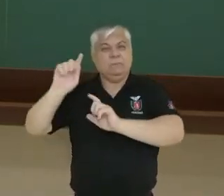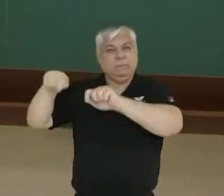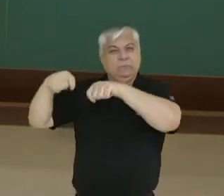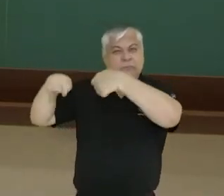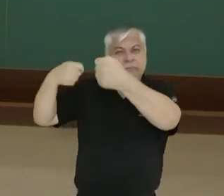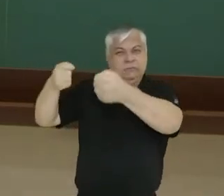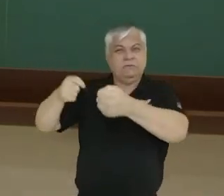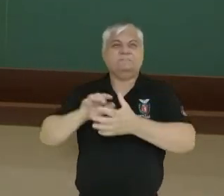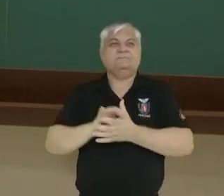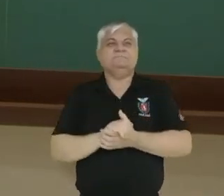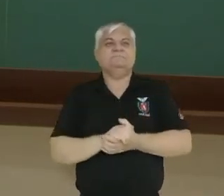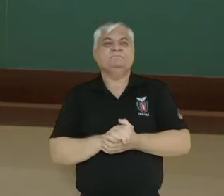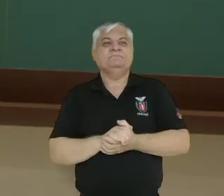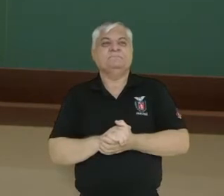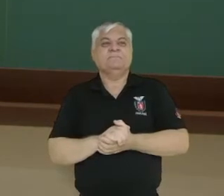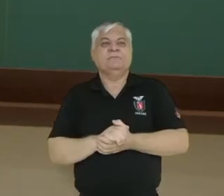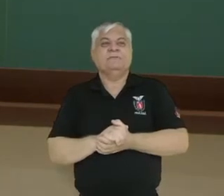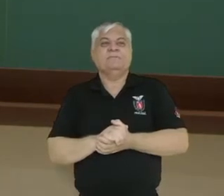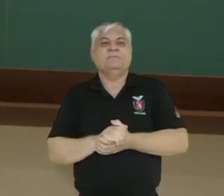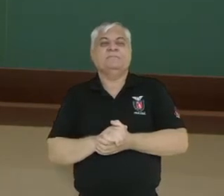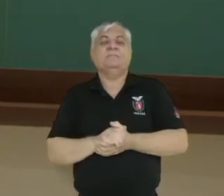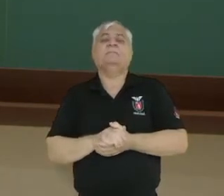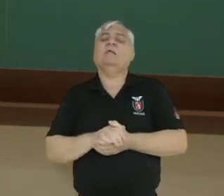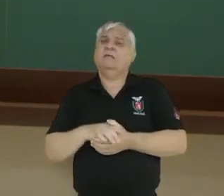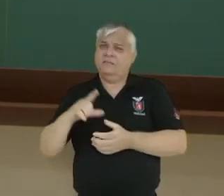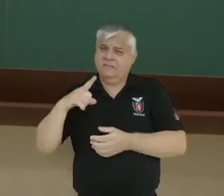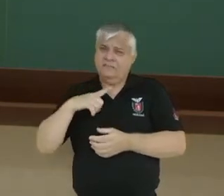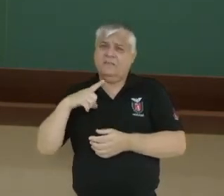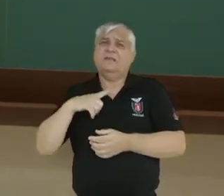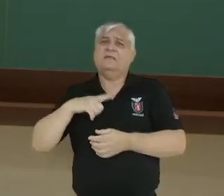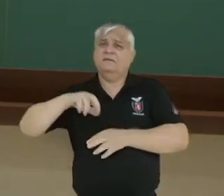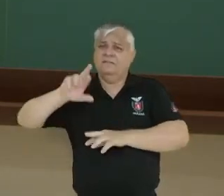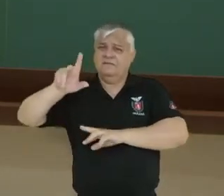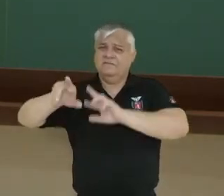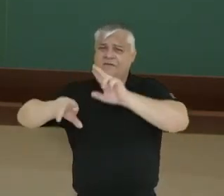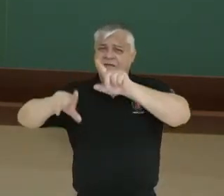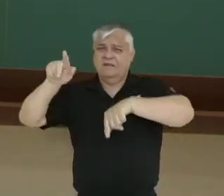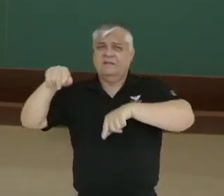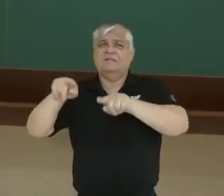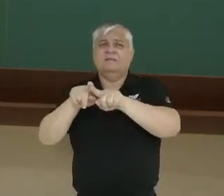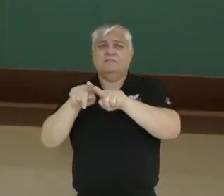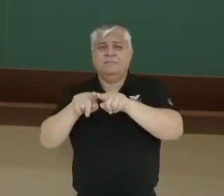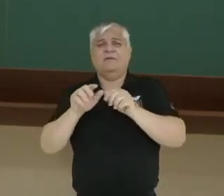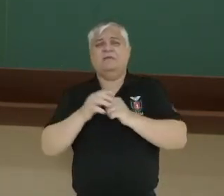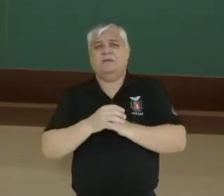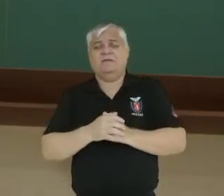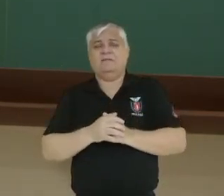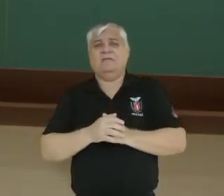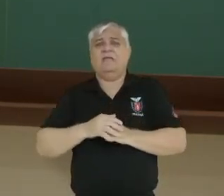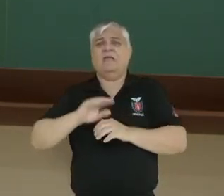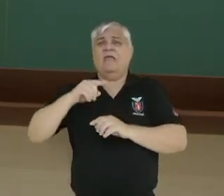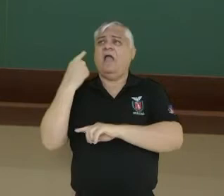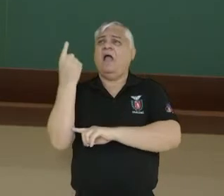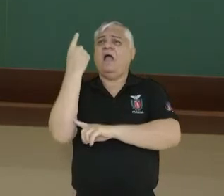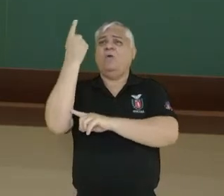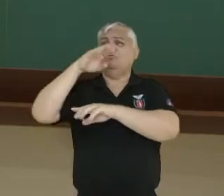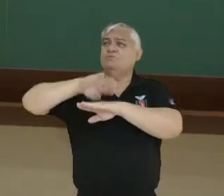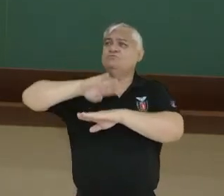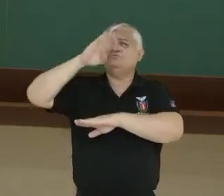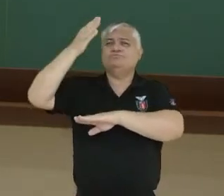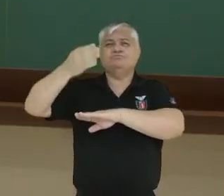Köppen, né? E dentro do subtropical a gente vai ter algumas diferenças, como subtropical de altitude, né? Que